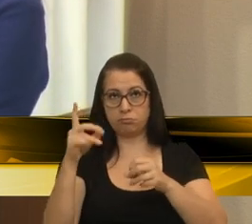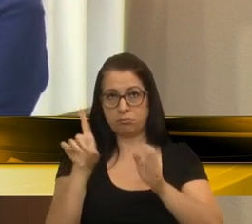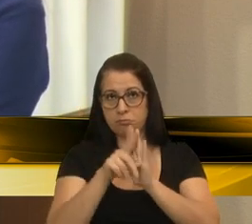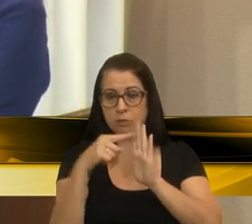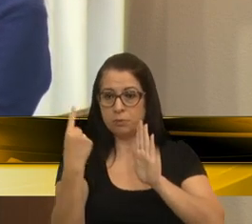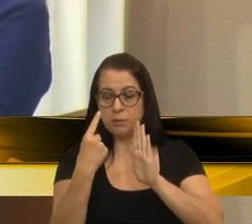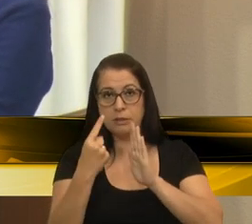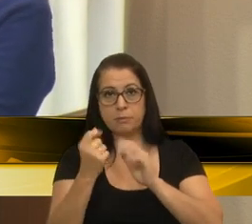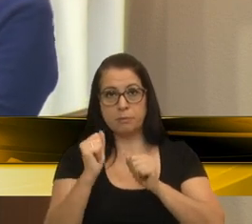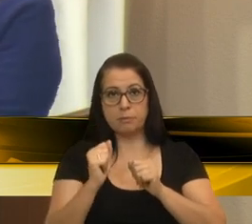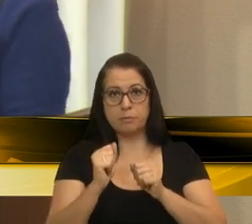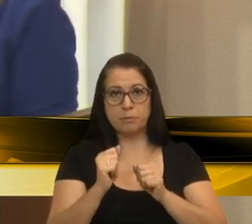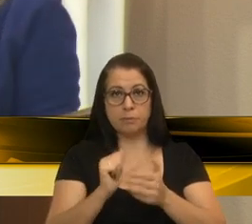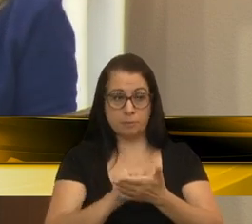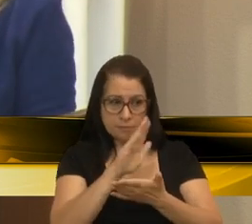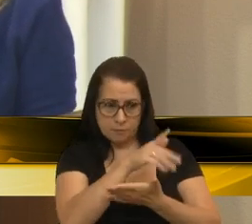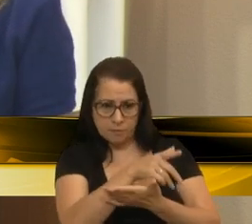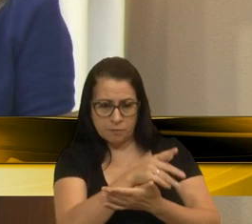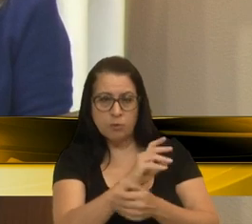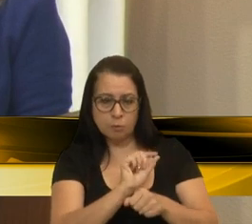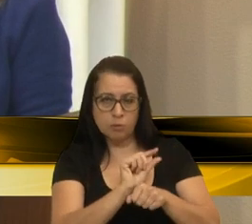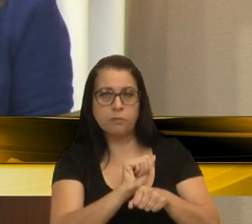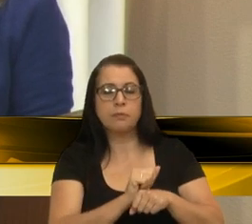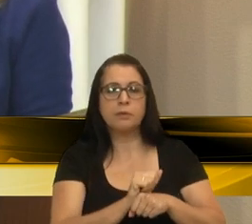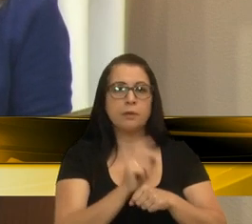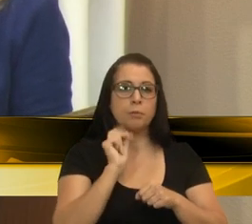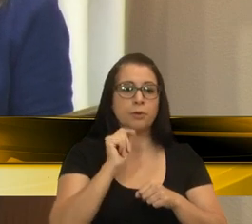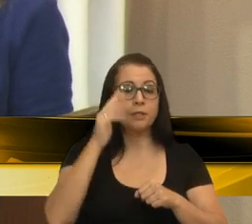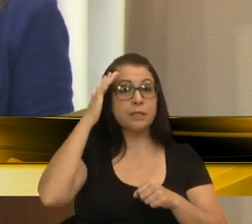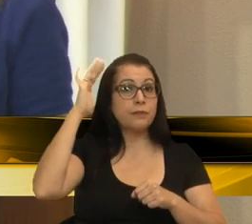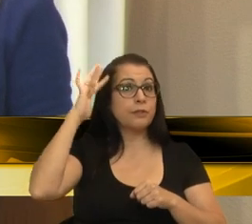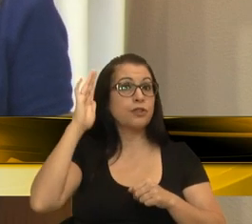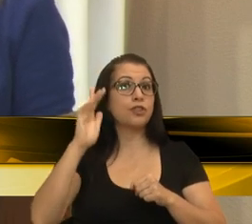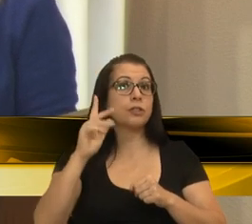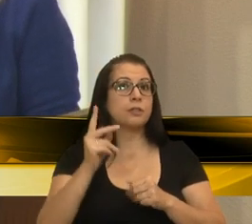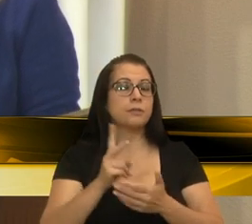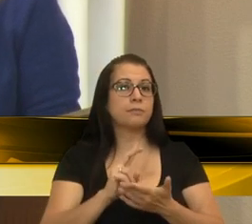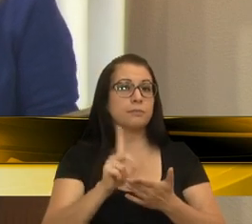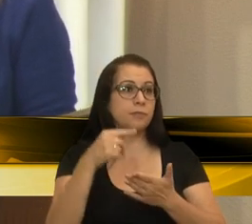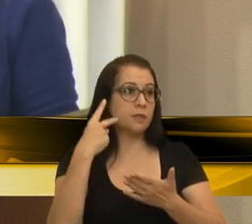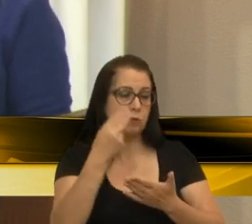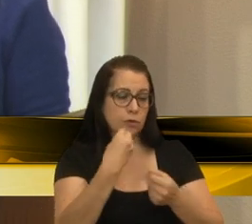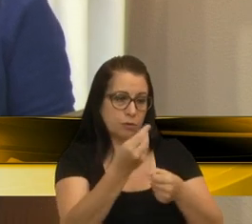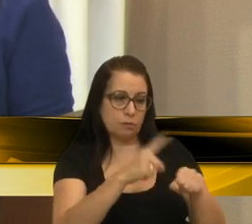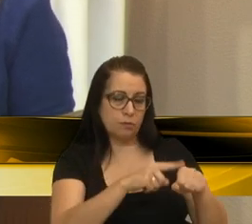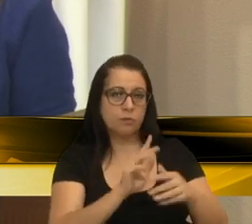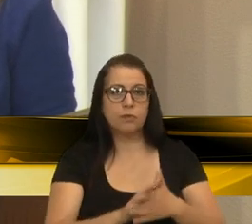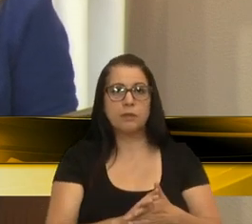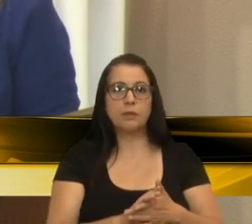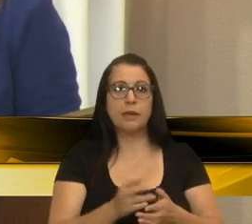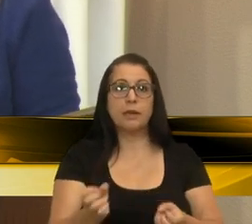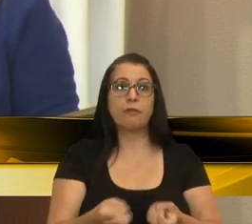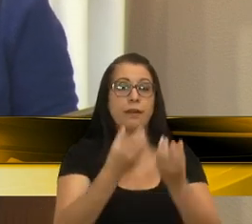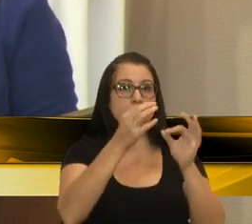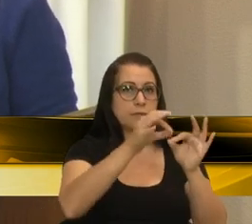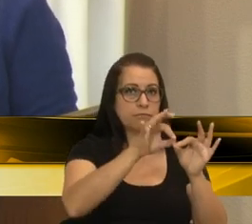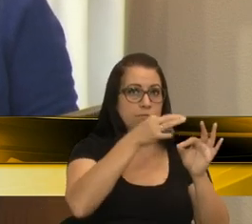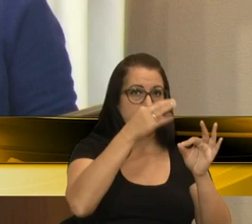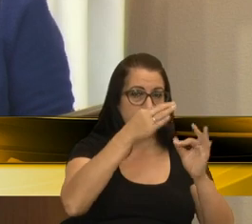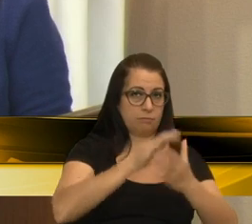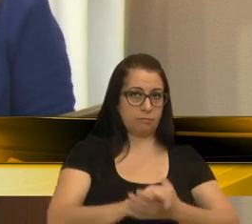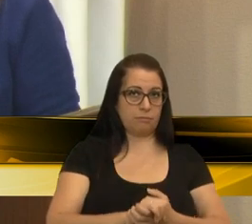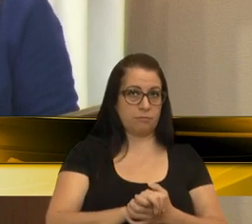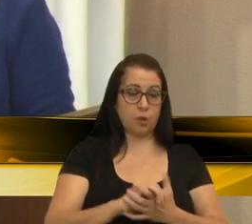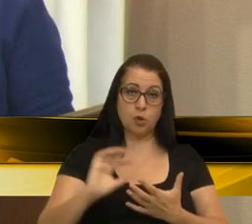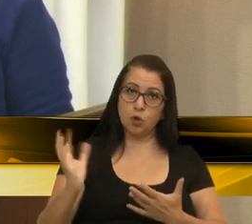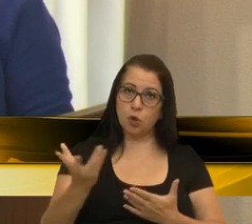pudesse pedir uma parte, que a gente pudesse refletir na sequência, vereador, em relação à festa da uva.